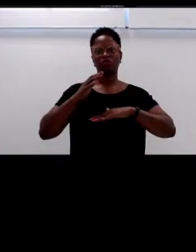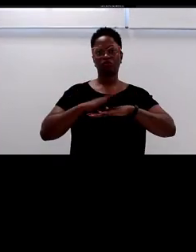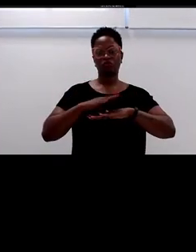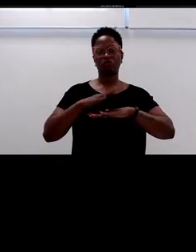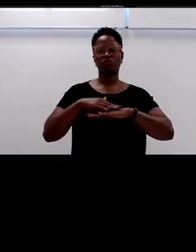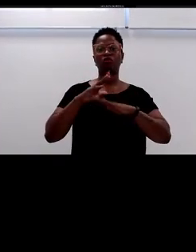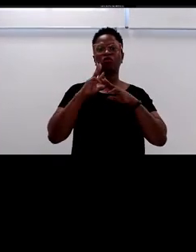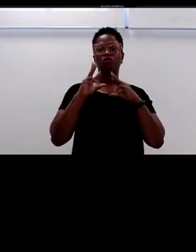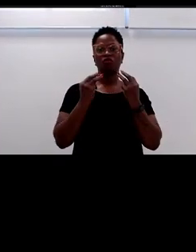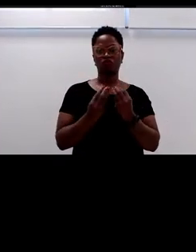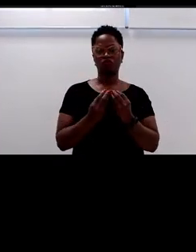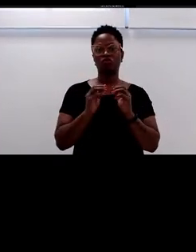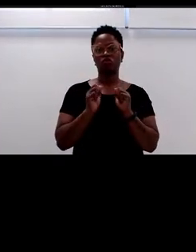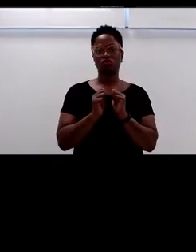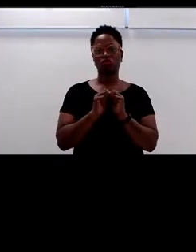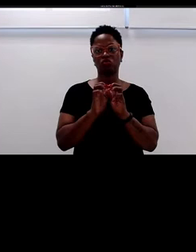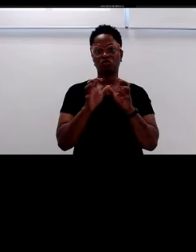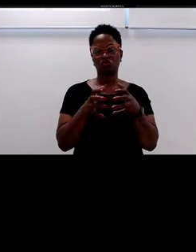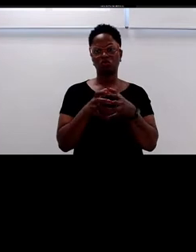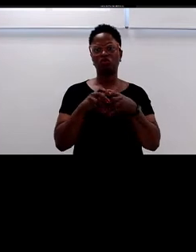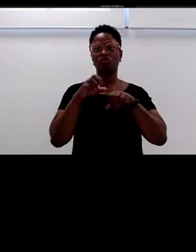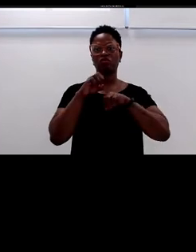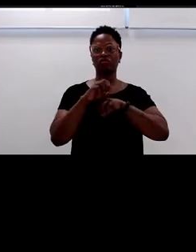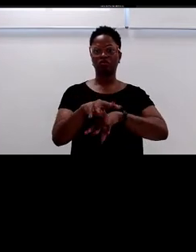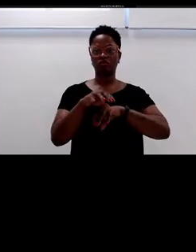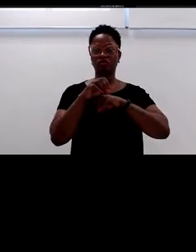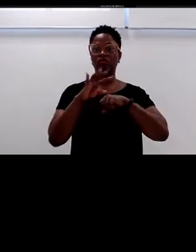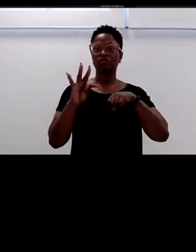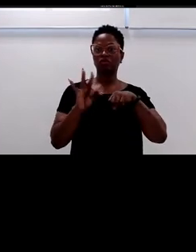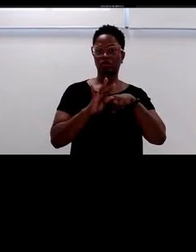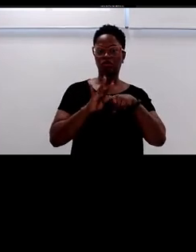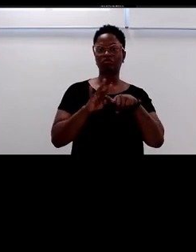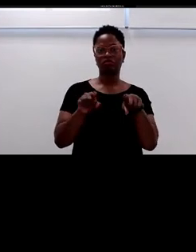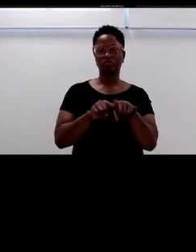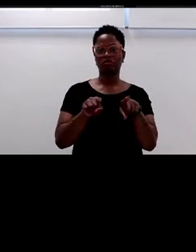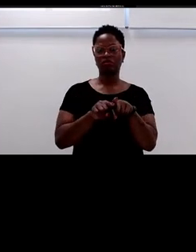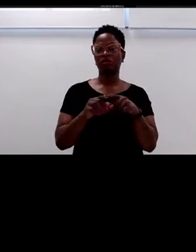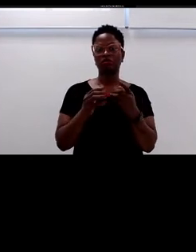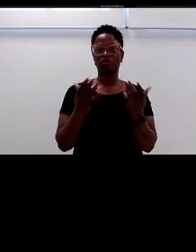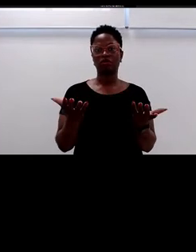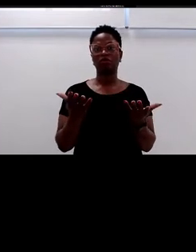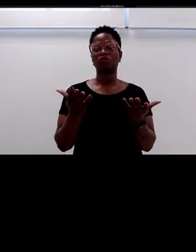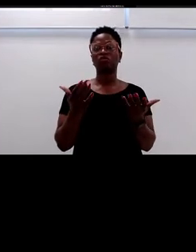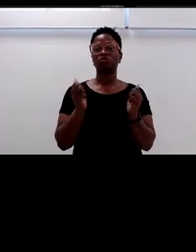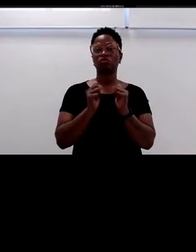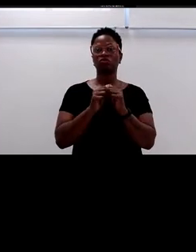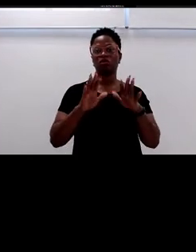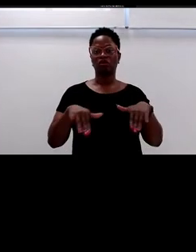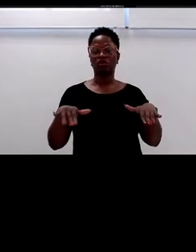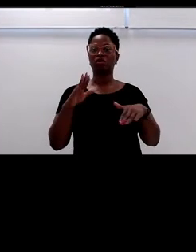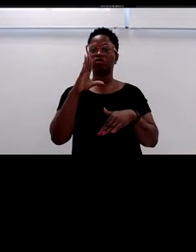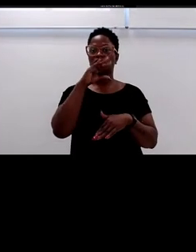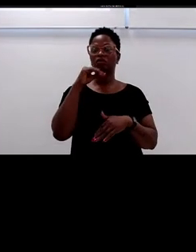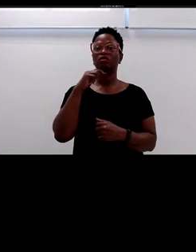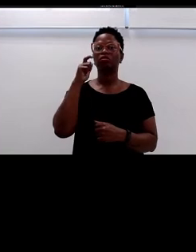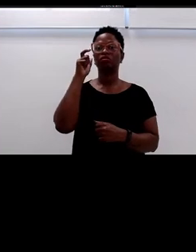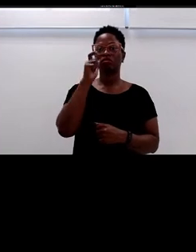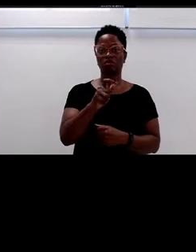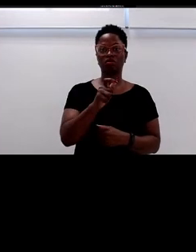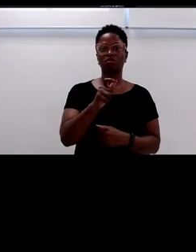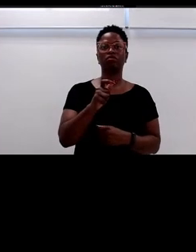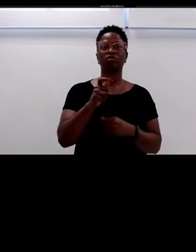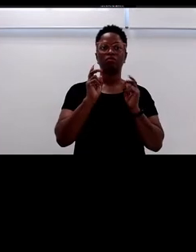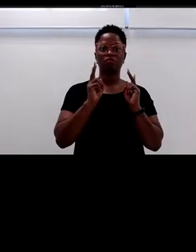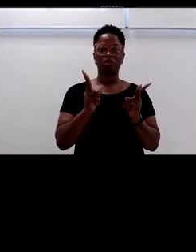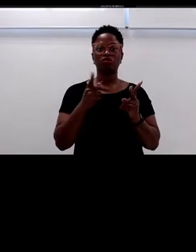com a comunidade, ensinando, né, a técnica também. Algumas crianças, né, adolescentes, eles se interessaram, viram mesmo. a